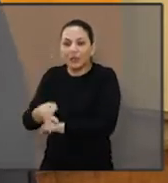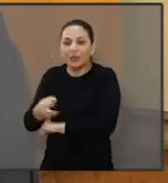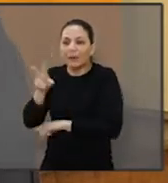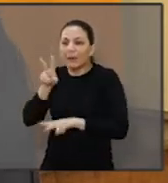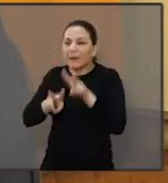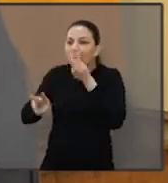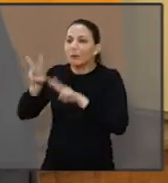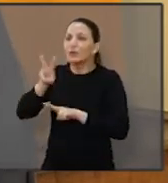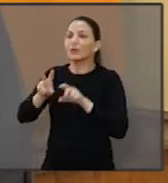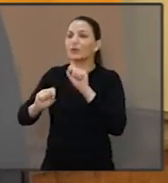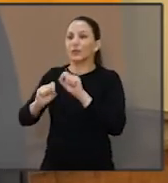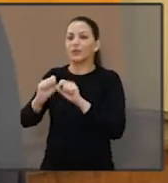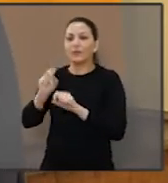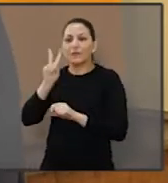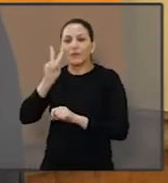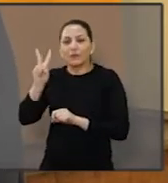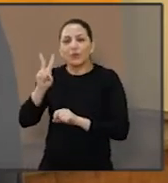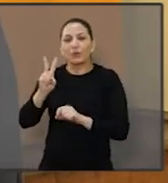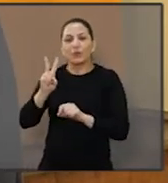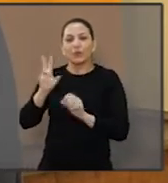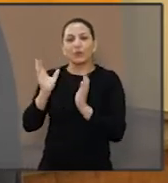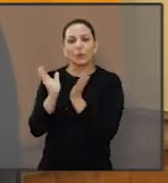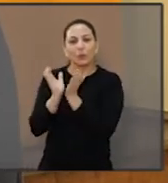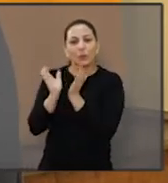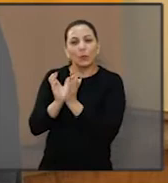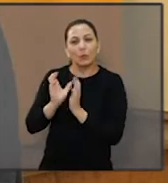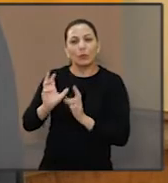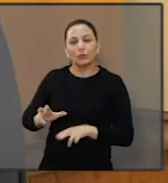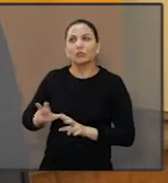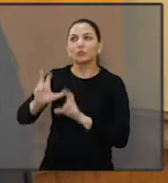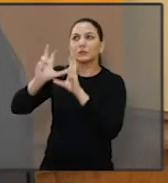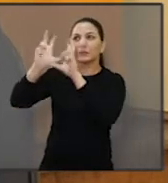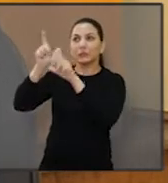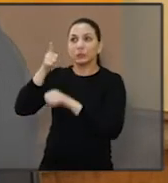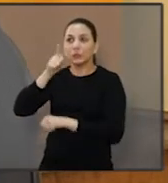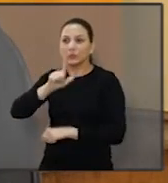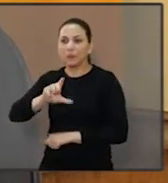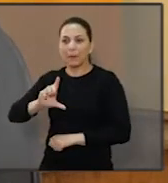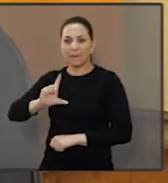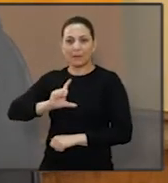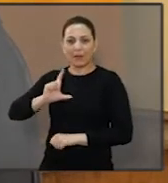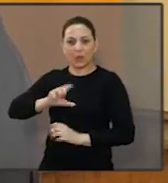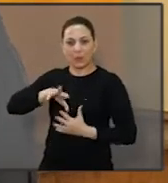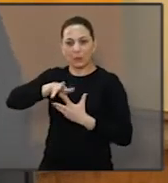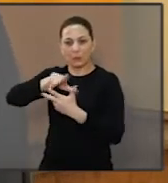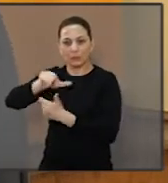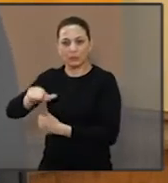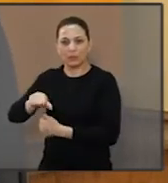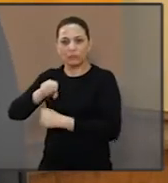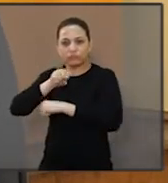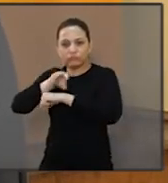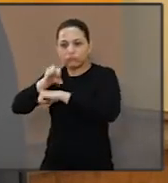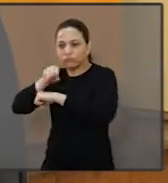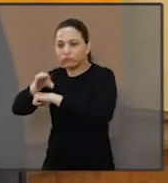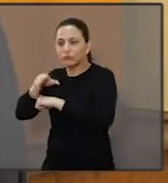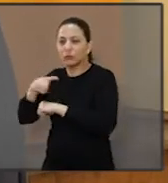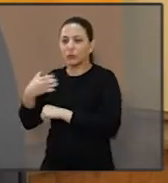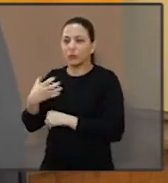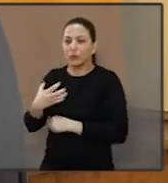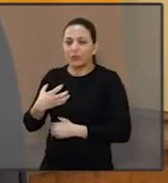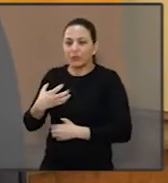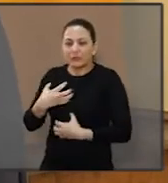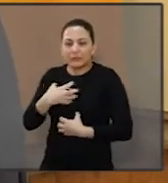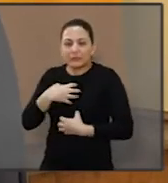para assistir. E aí quando viram que a seleção realmente ia conseguir uma medalha do Mundial, aí começou toda aquela